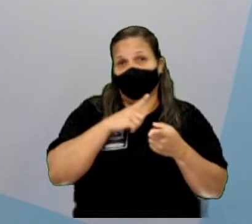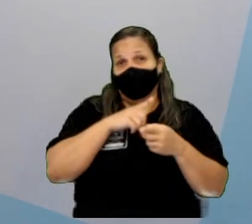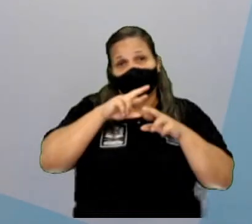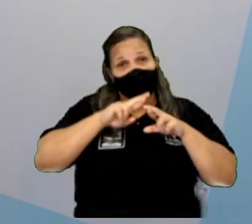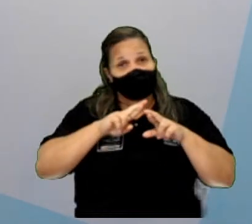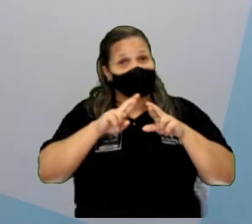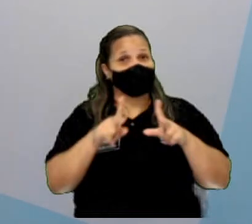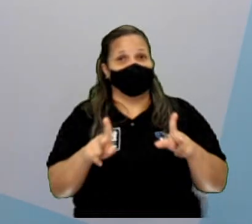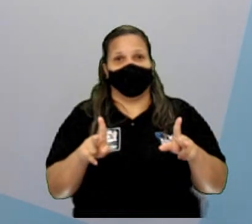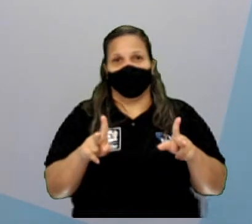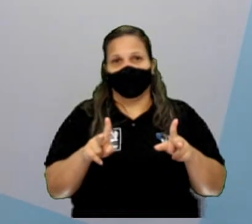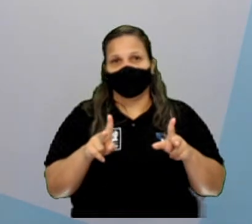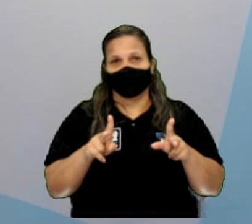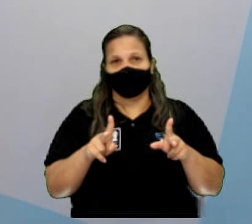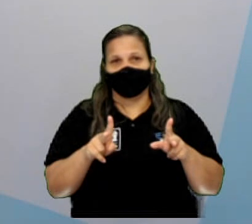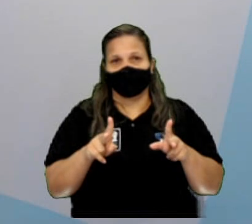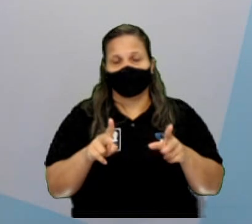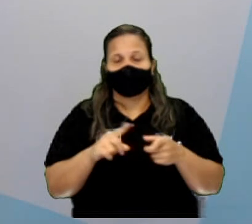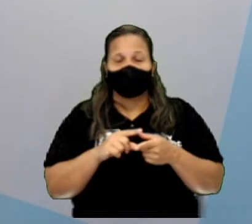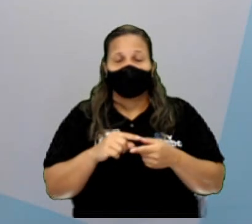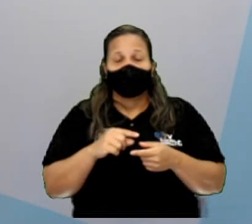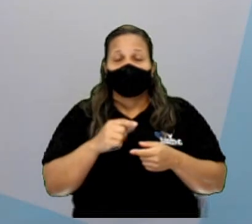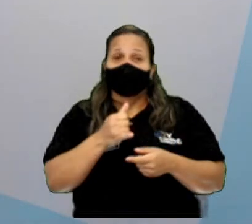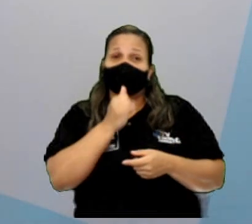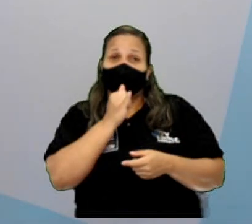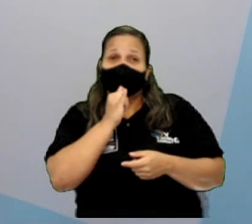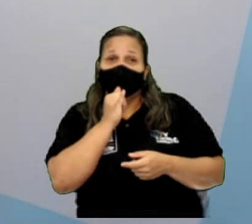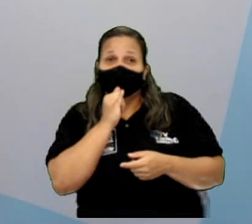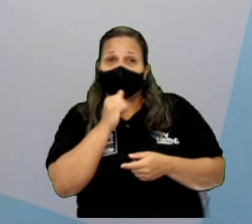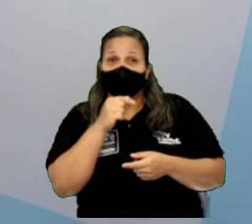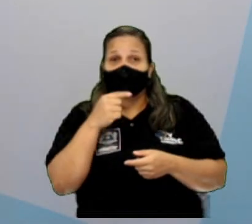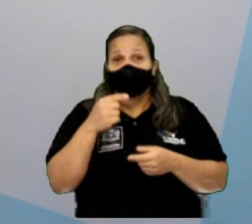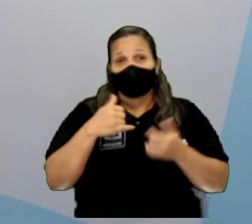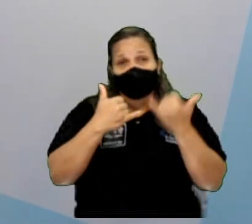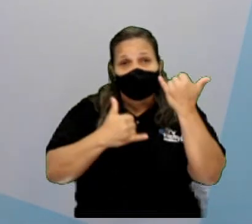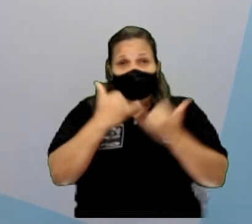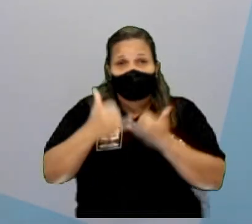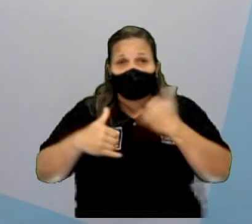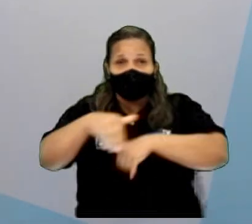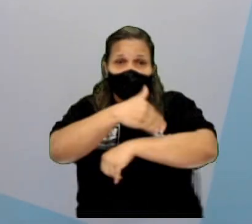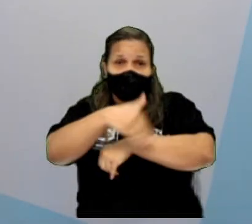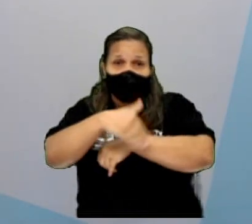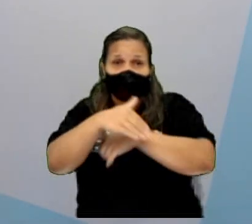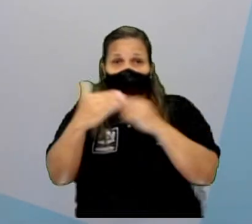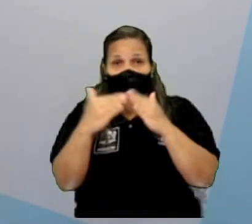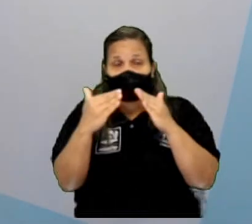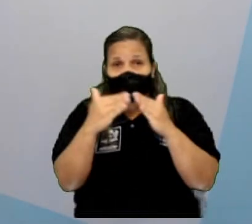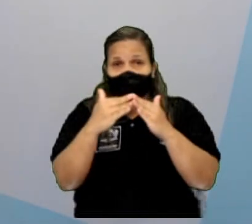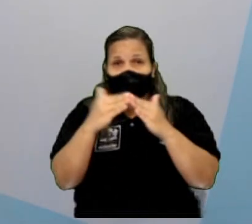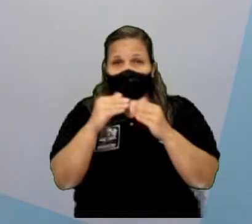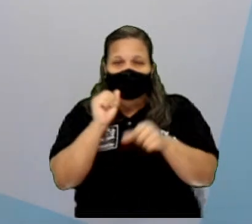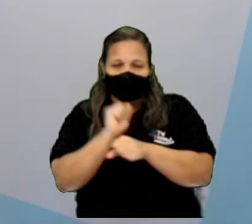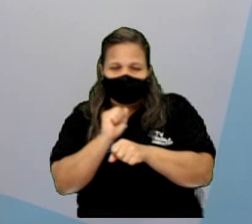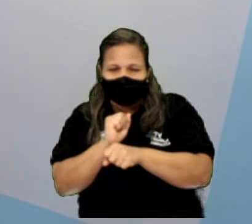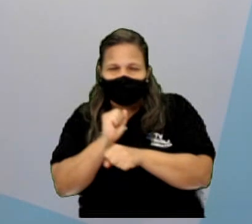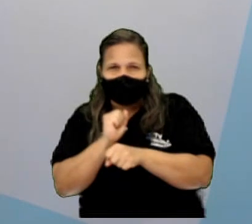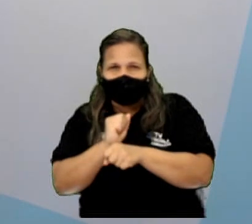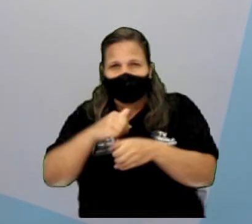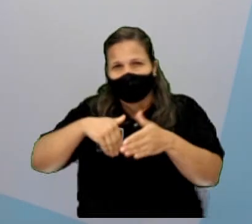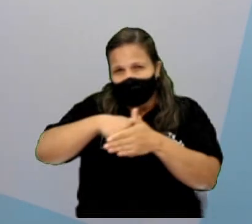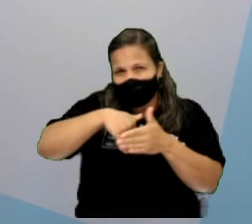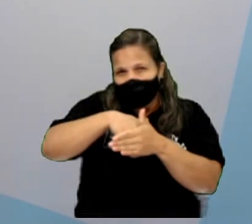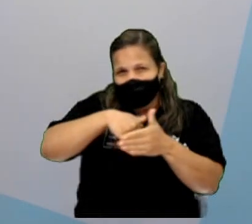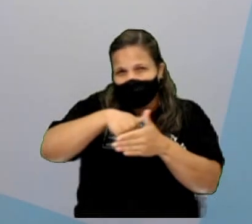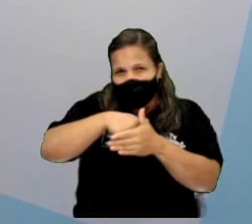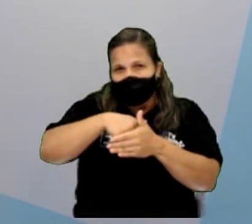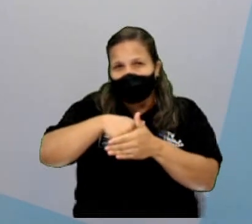uma pessoa desse tipo e aí você se encontra numa posição privilegiada, esperando a bola para fazer o gol, jogando futebol, tá?